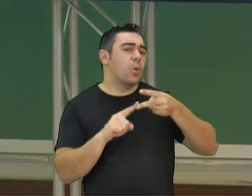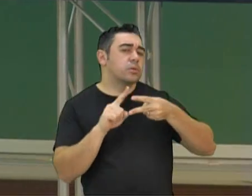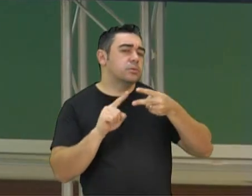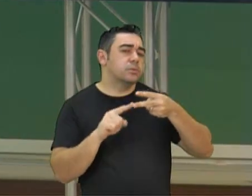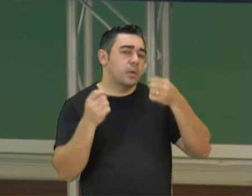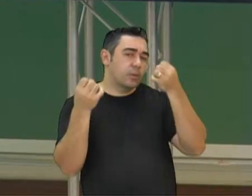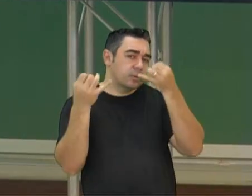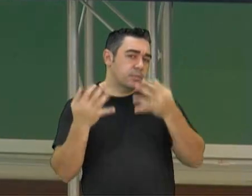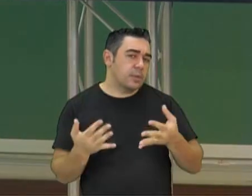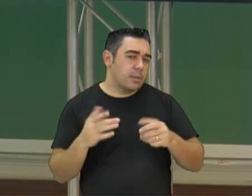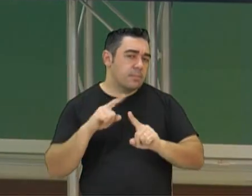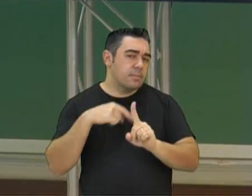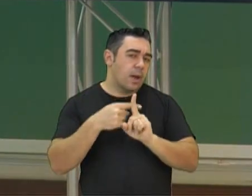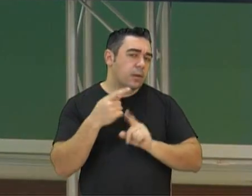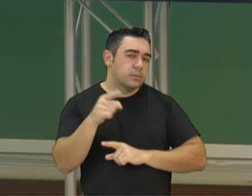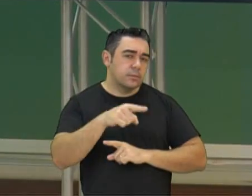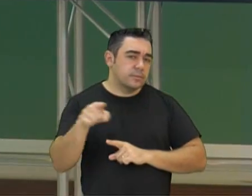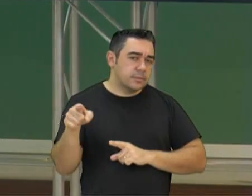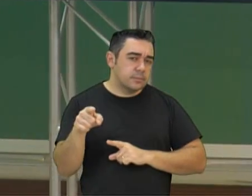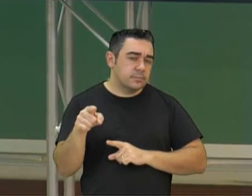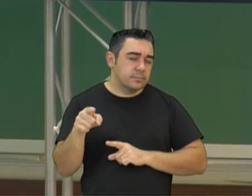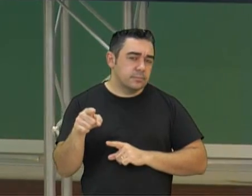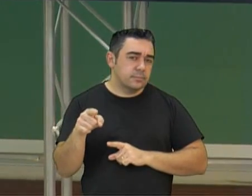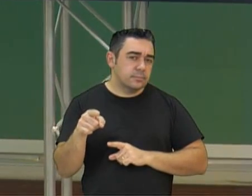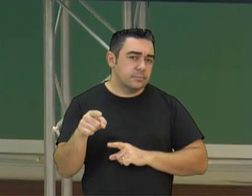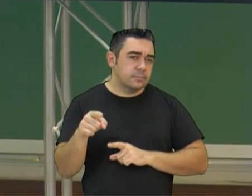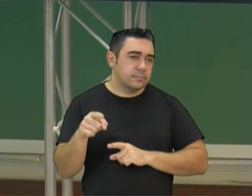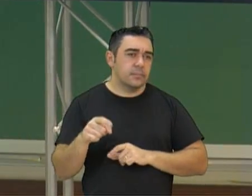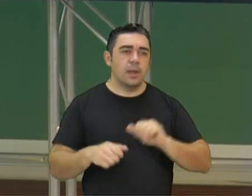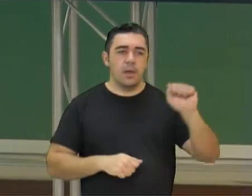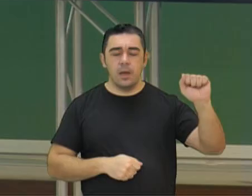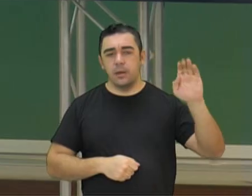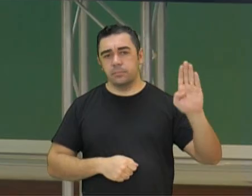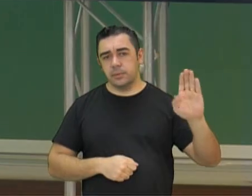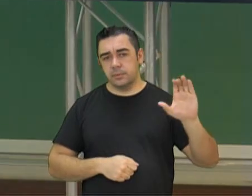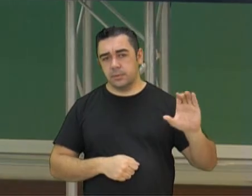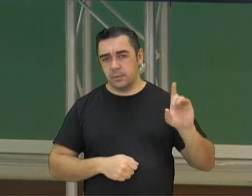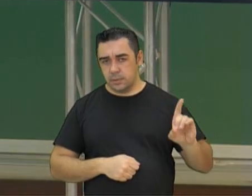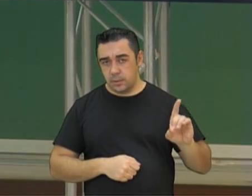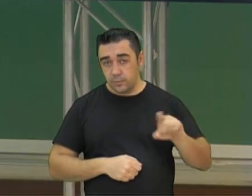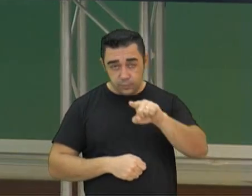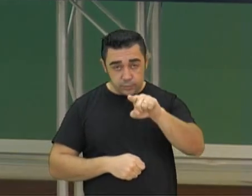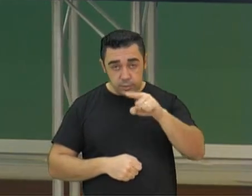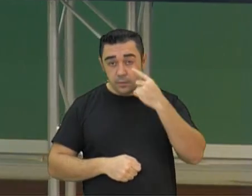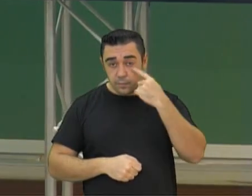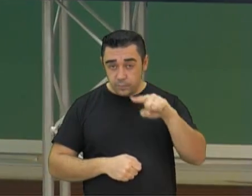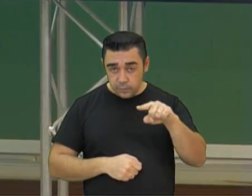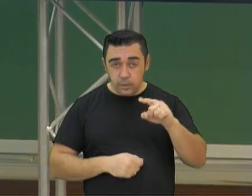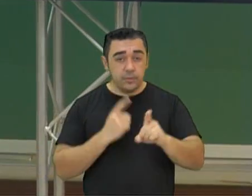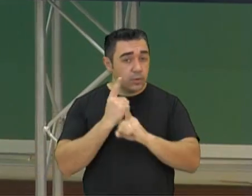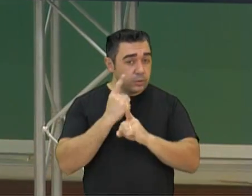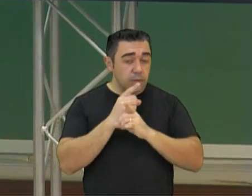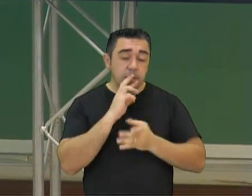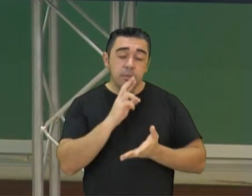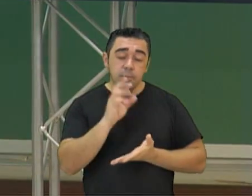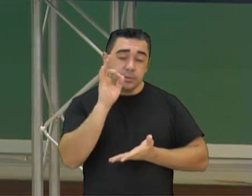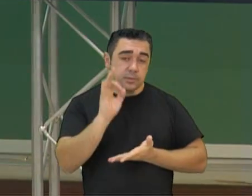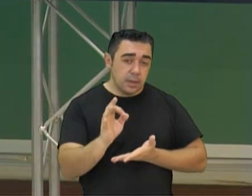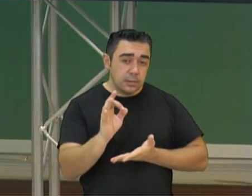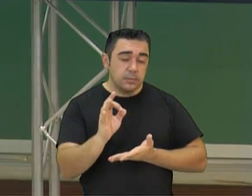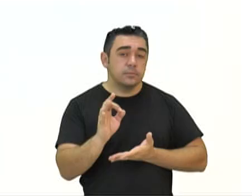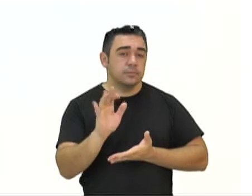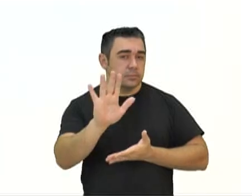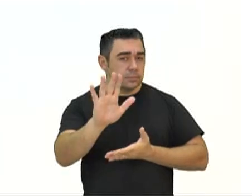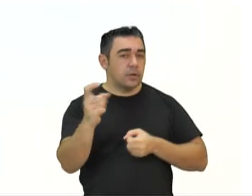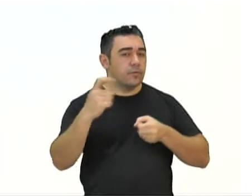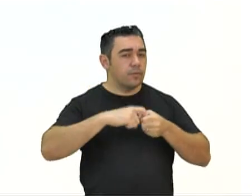os dois que a gente falou um pouquinho mais? Então, eu tenho as alternativas, você vai lá encontrar a resposta correta e